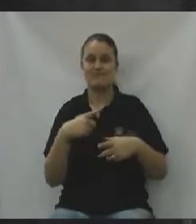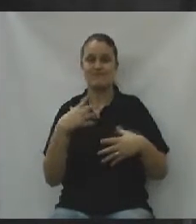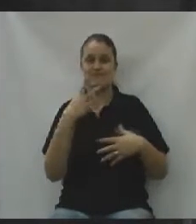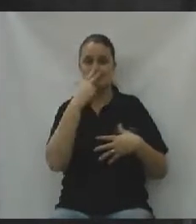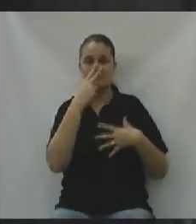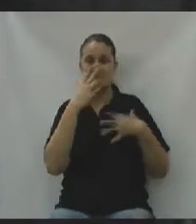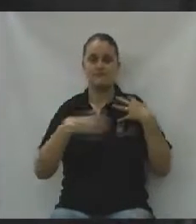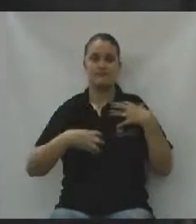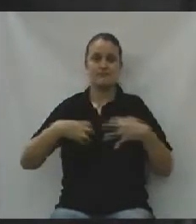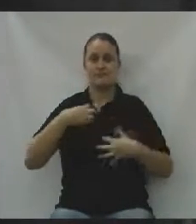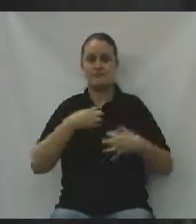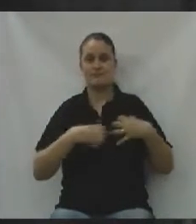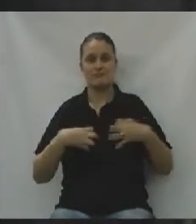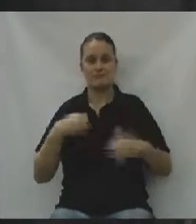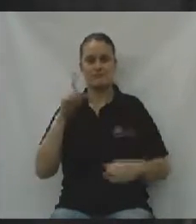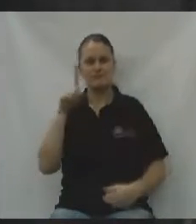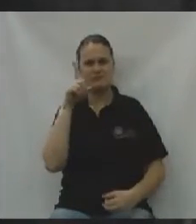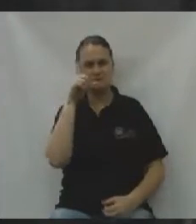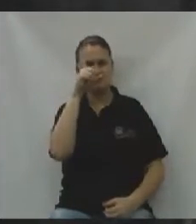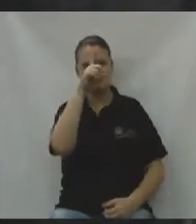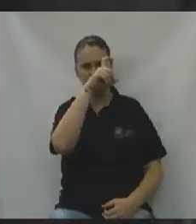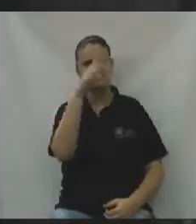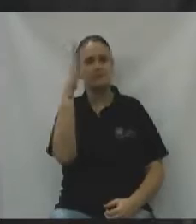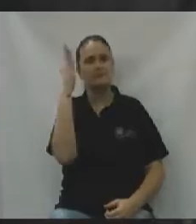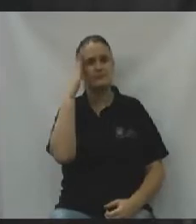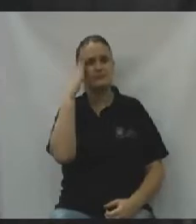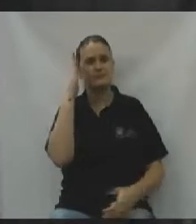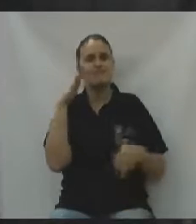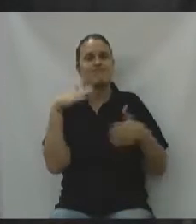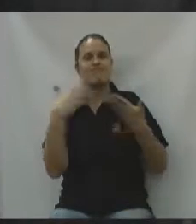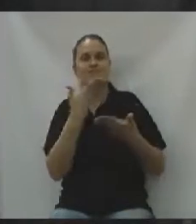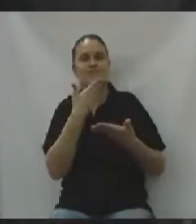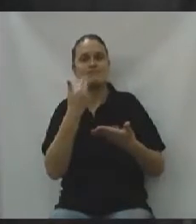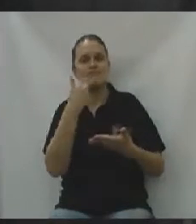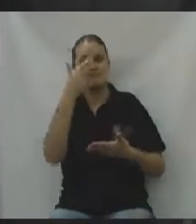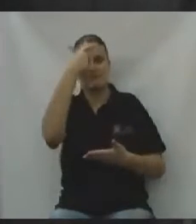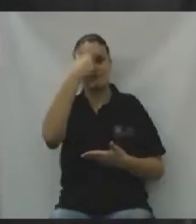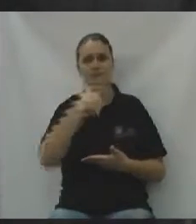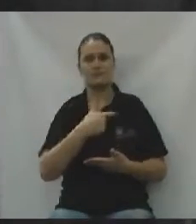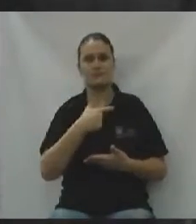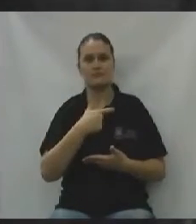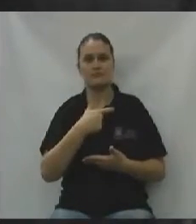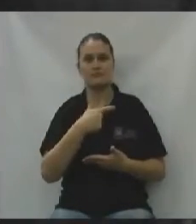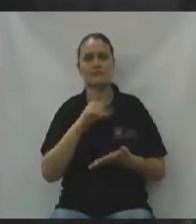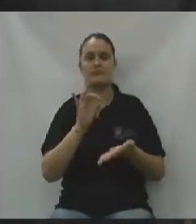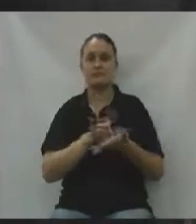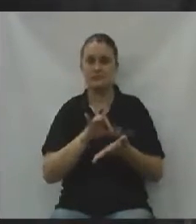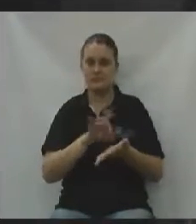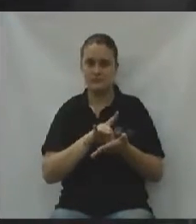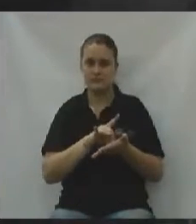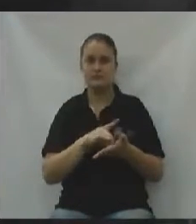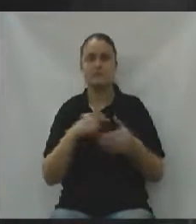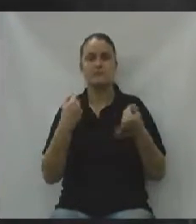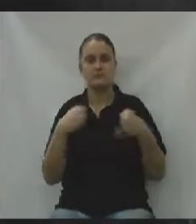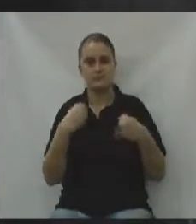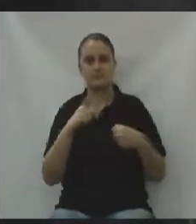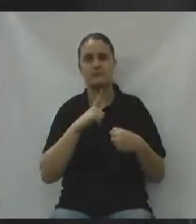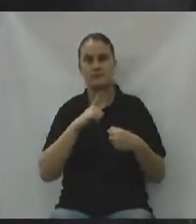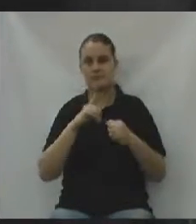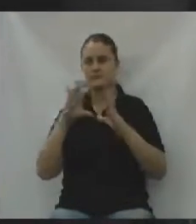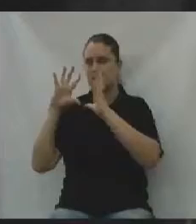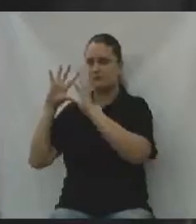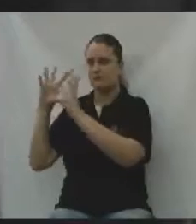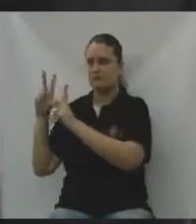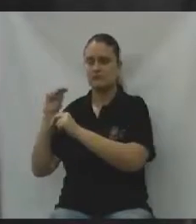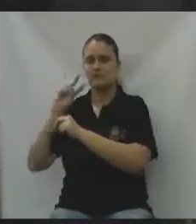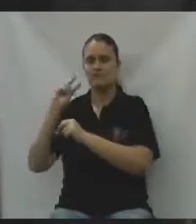situação complicada de saber qual é a melhor atitude. O mesmo, senhoras e senhores, deve ter acontecido com os